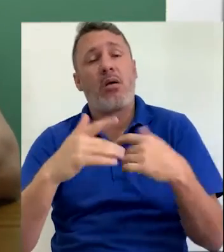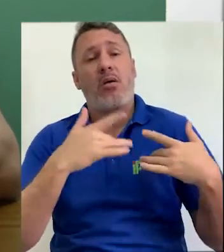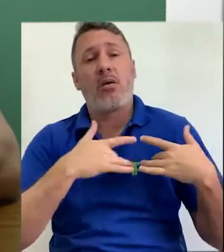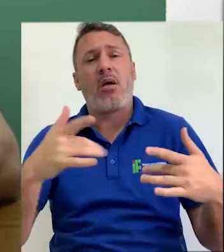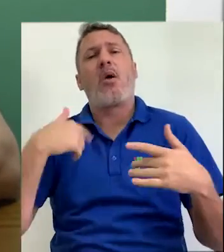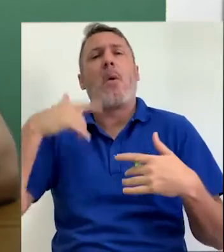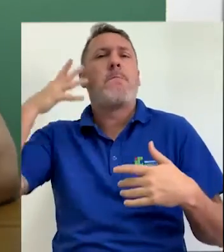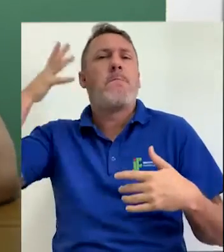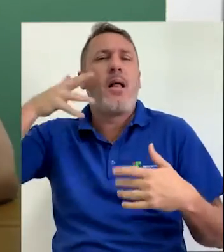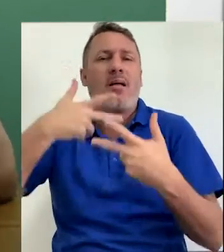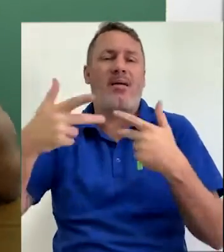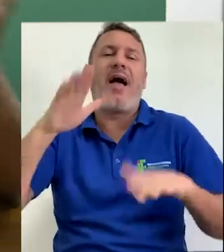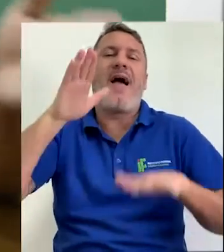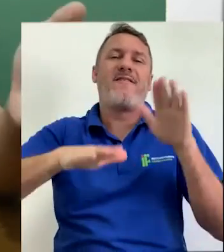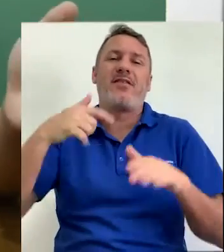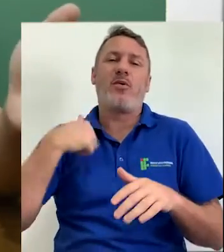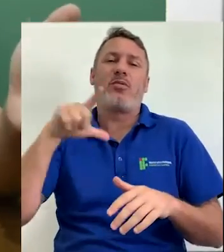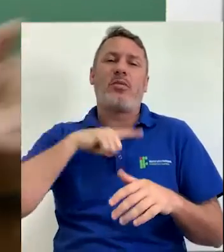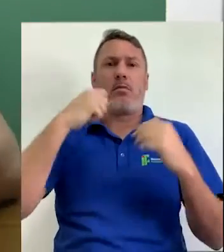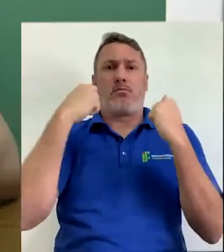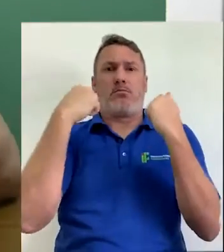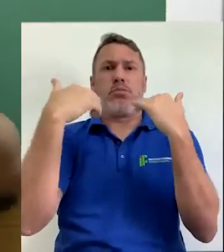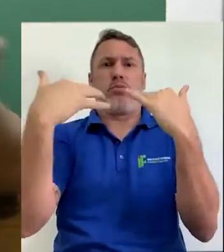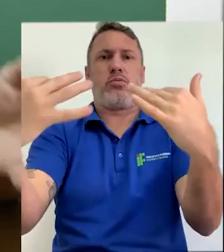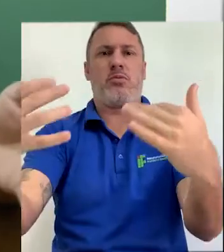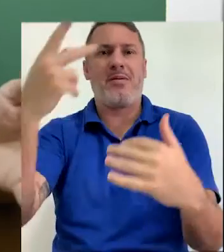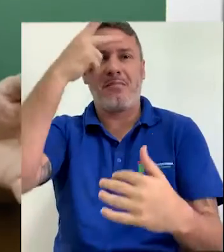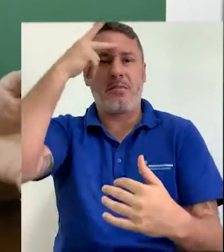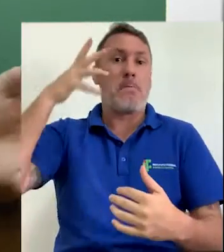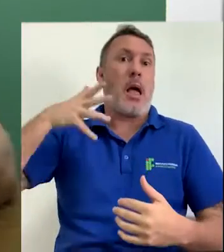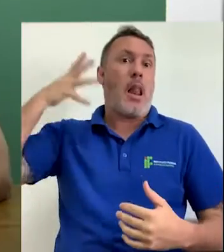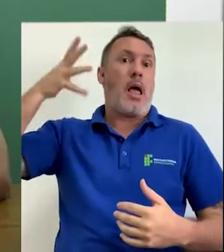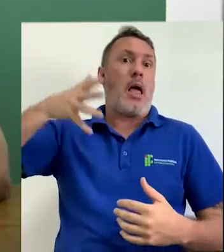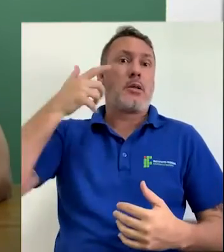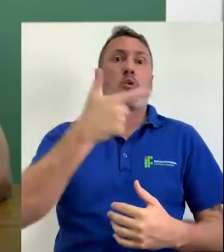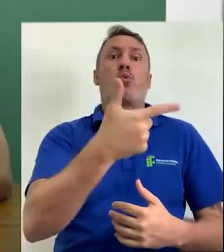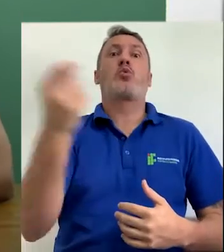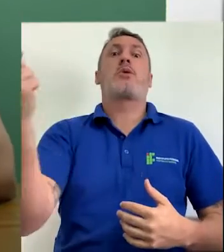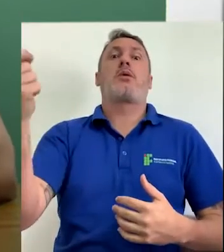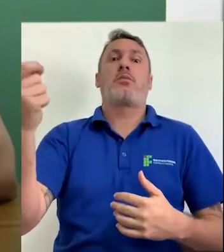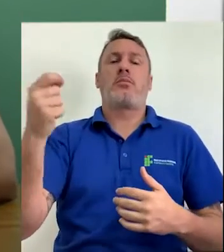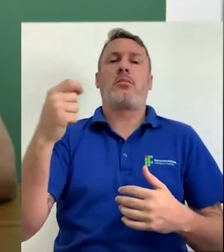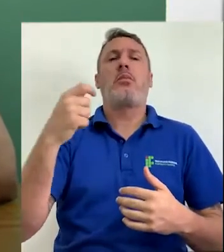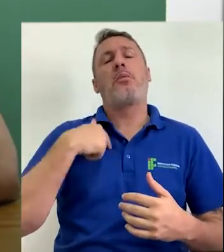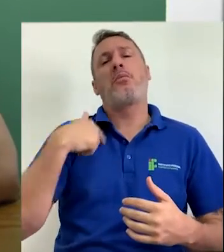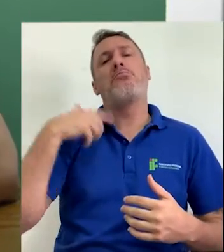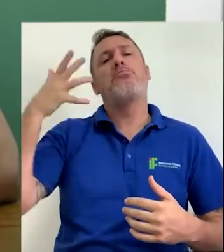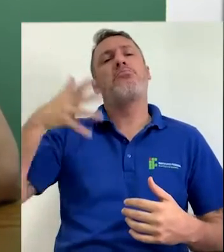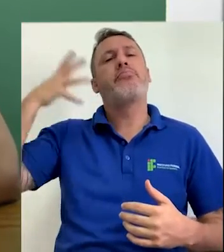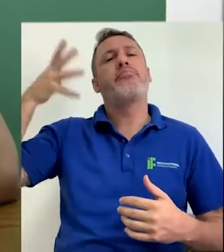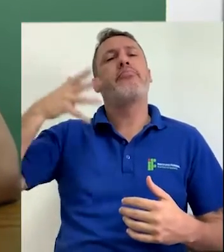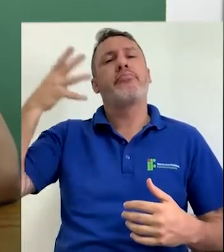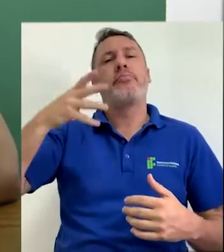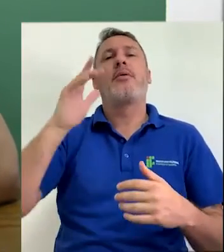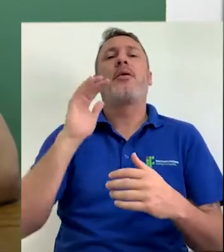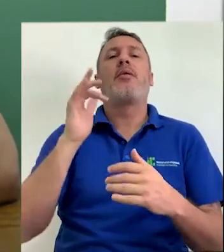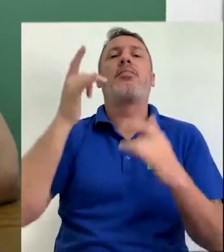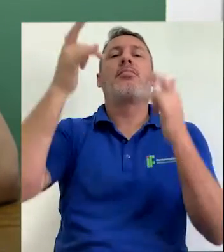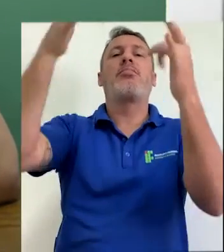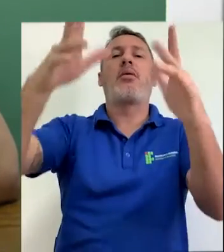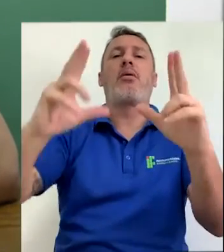para 220 pessoas num espaço escolar e as pessoas às vezes começam a